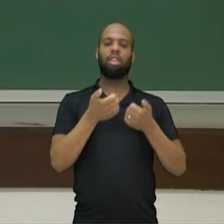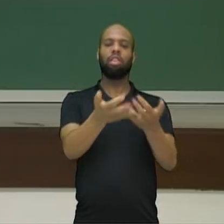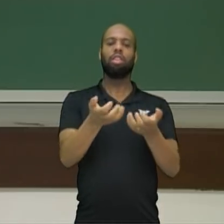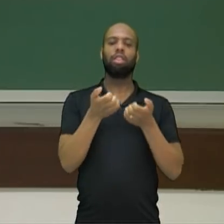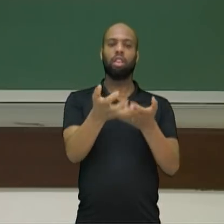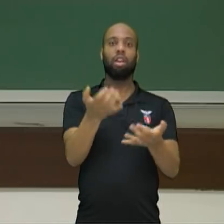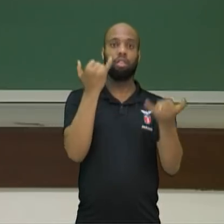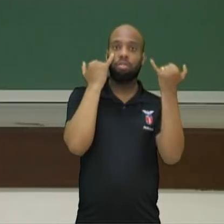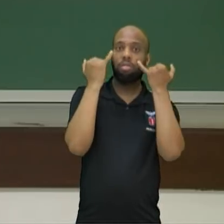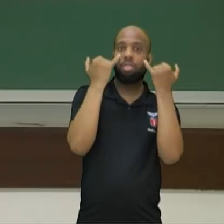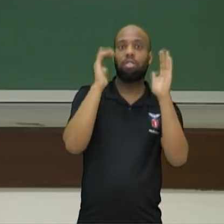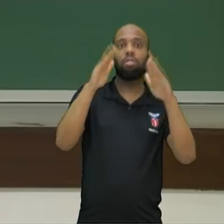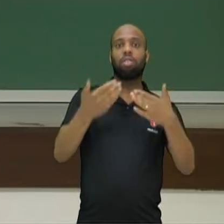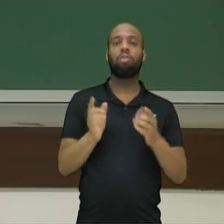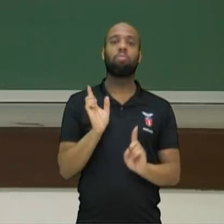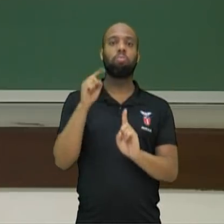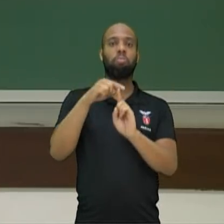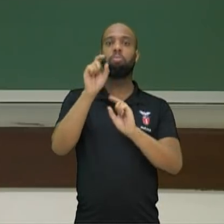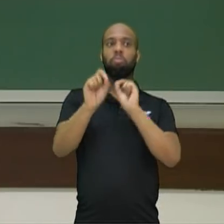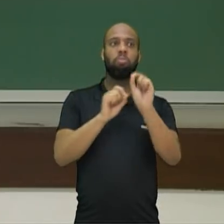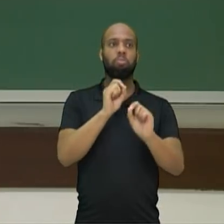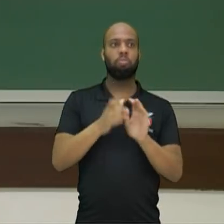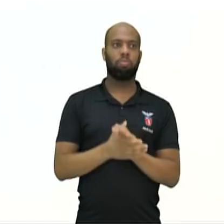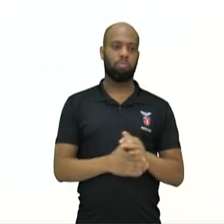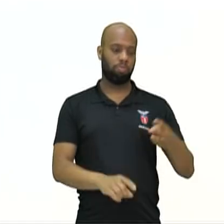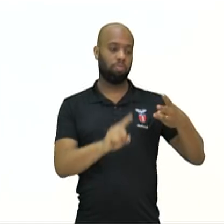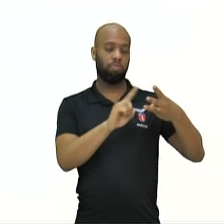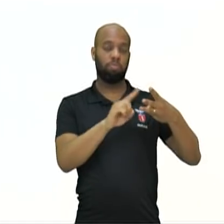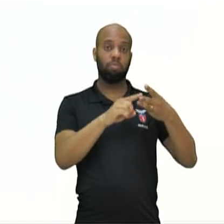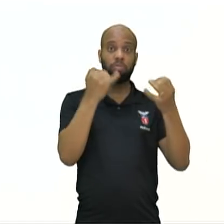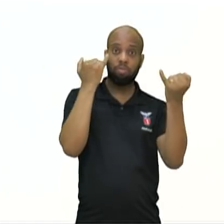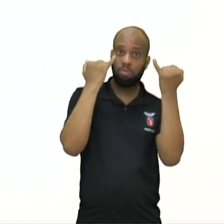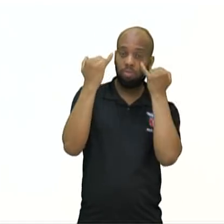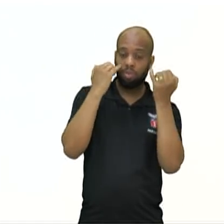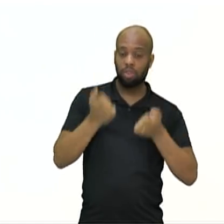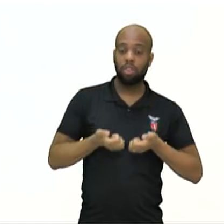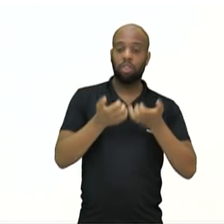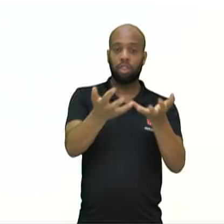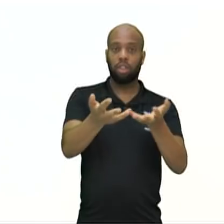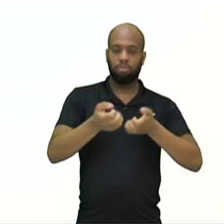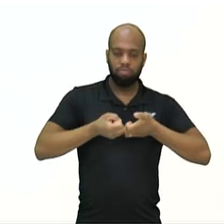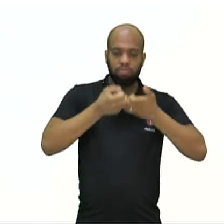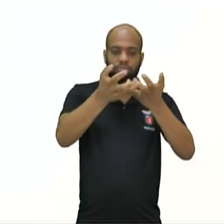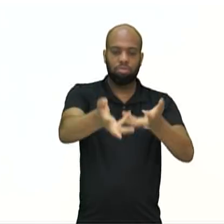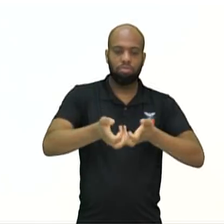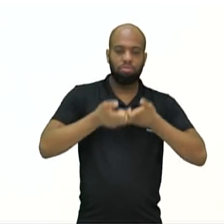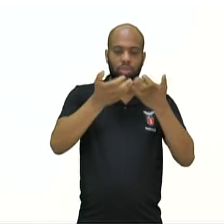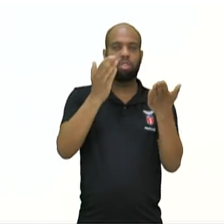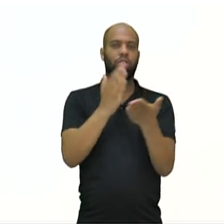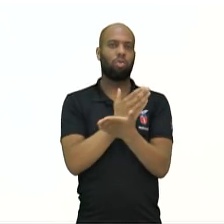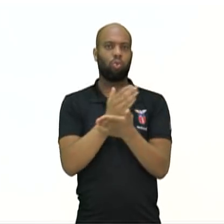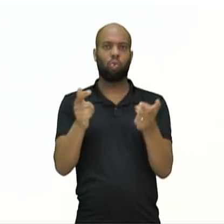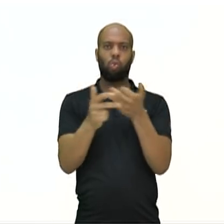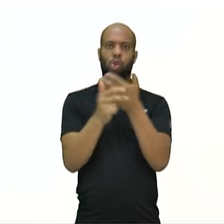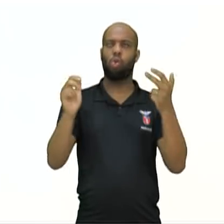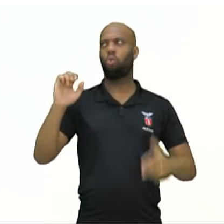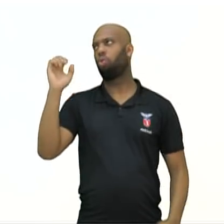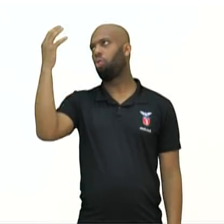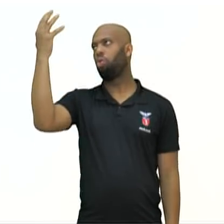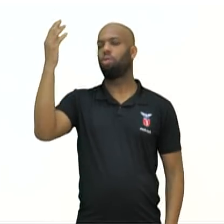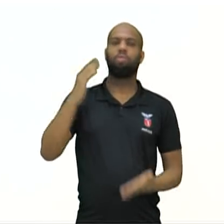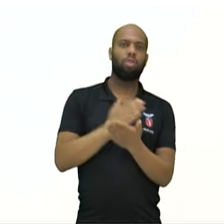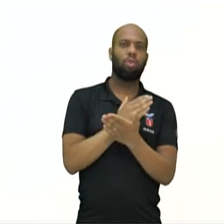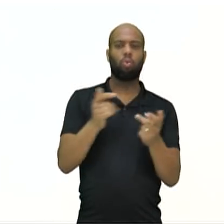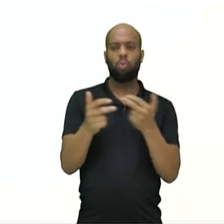para a gente, então é claro que é informar sobre algo, um acontecimento, algo